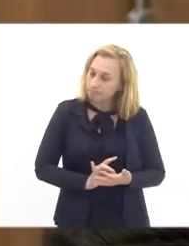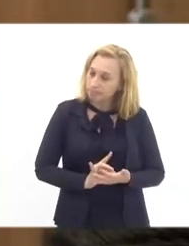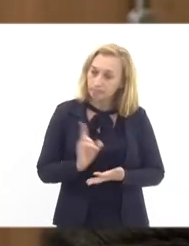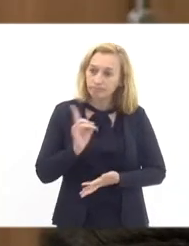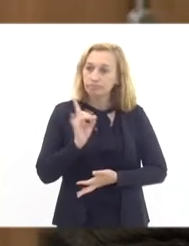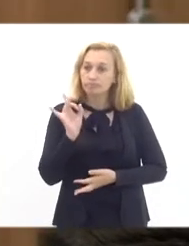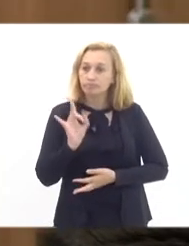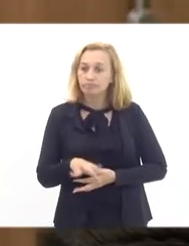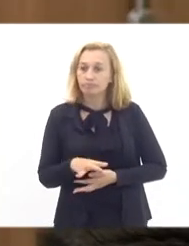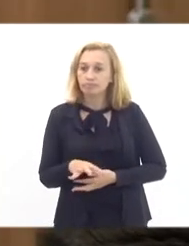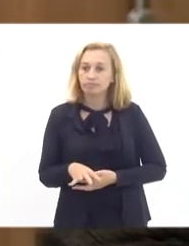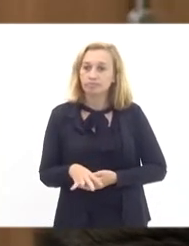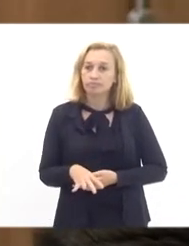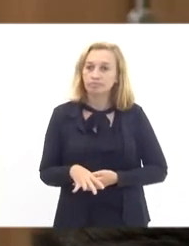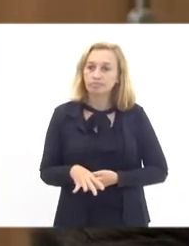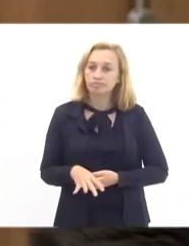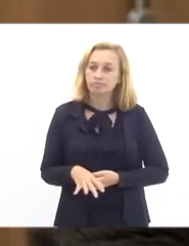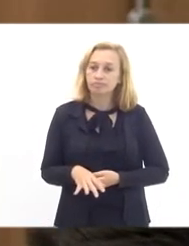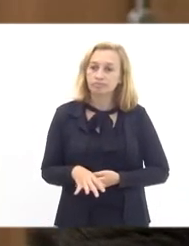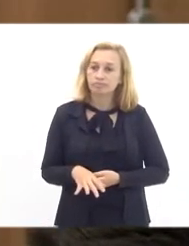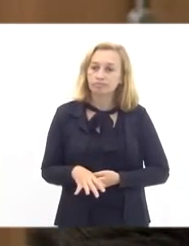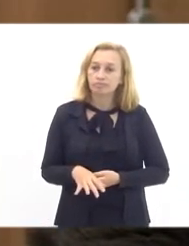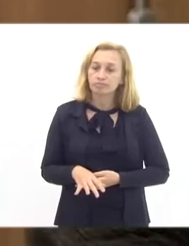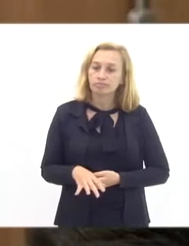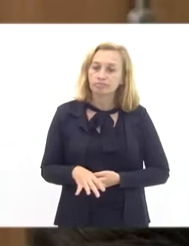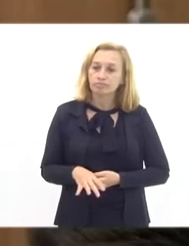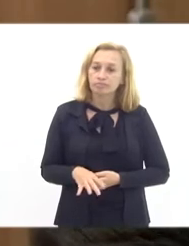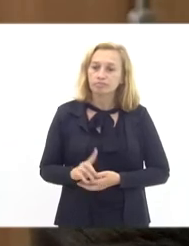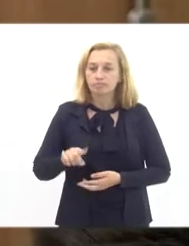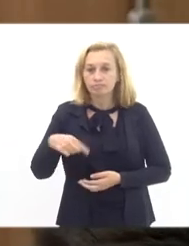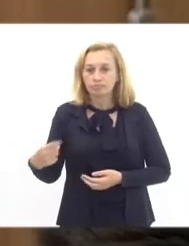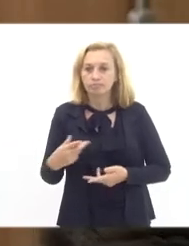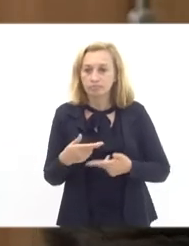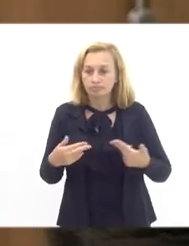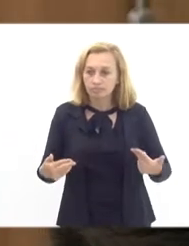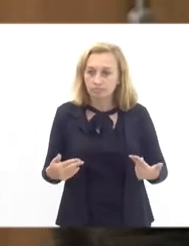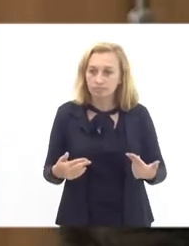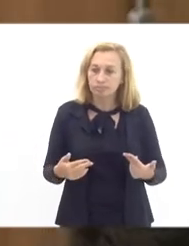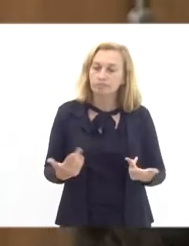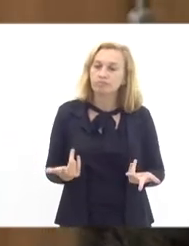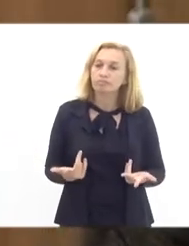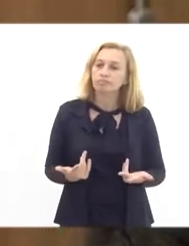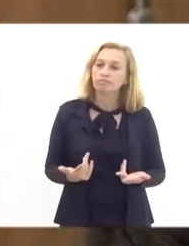só essa medida, mas várias medidas como